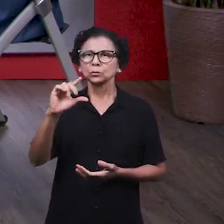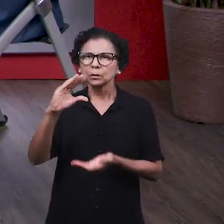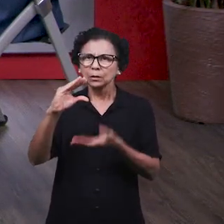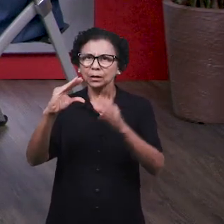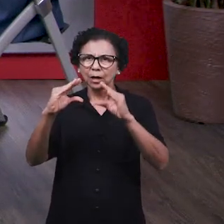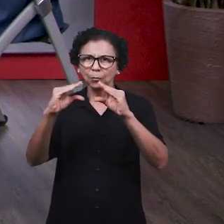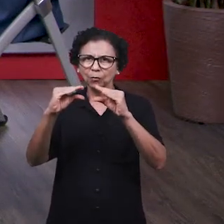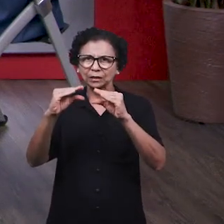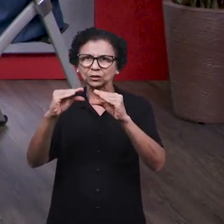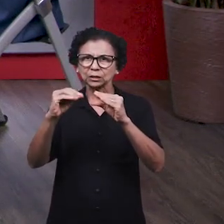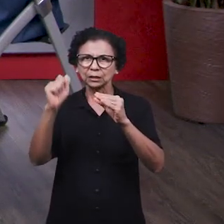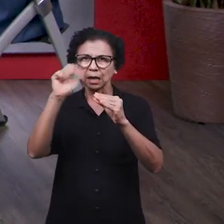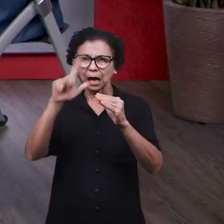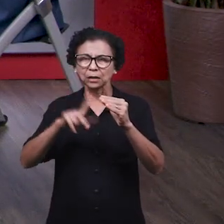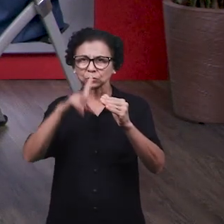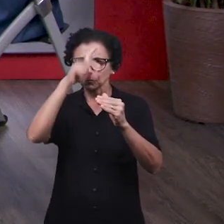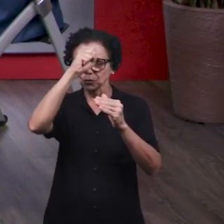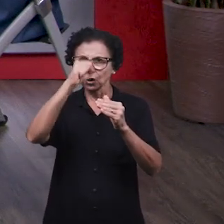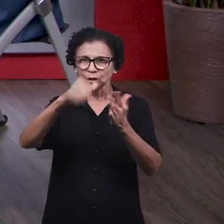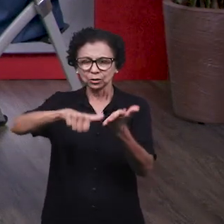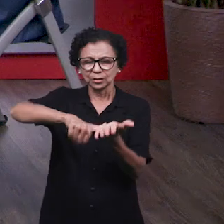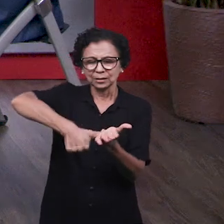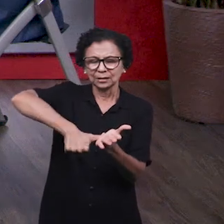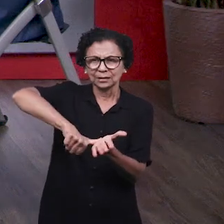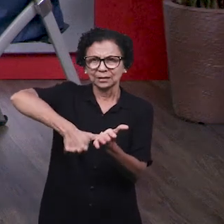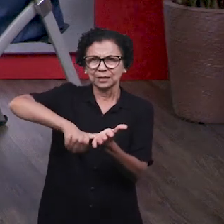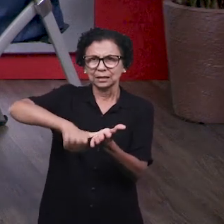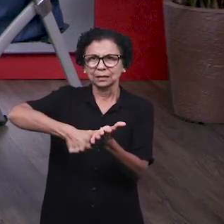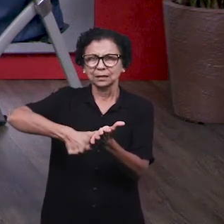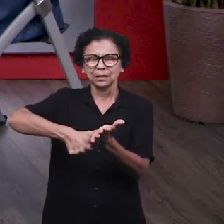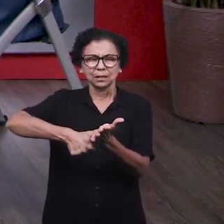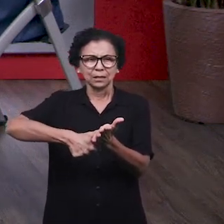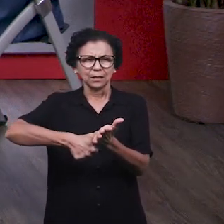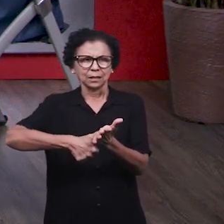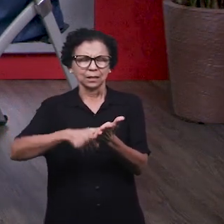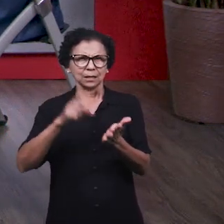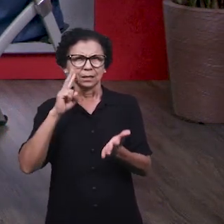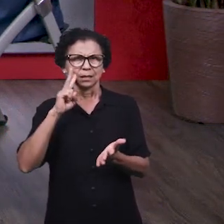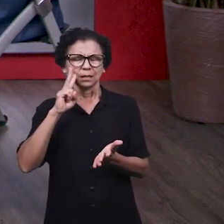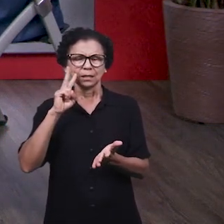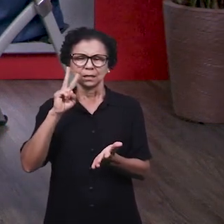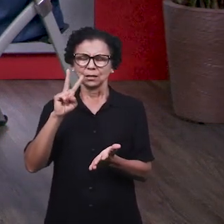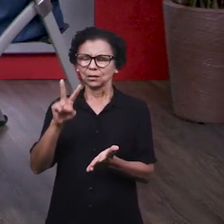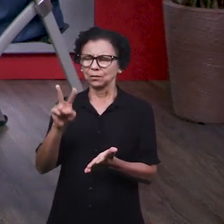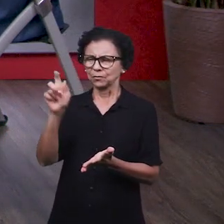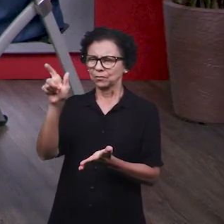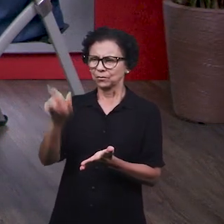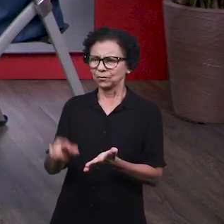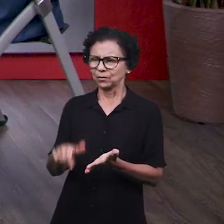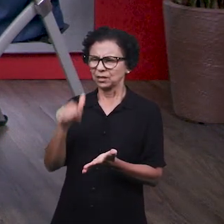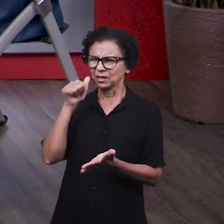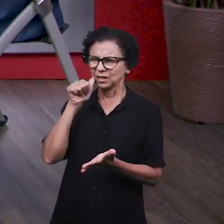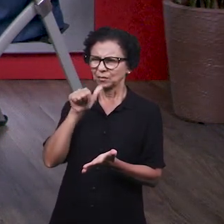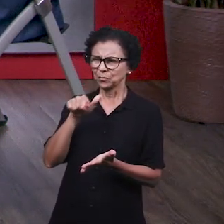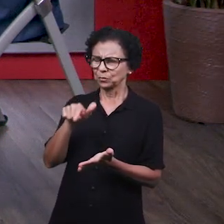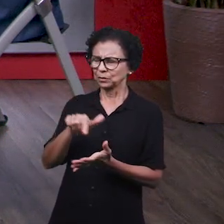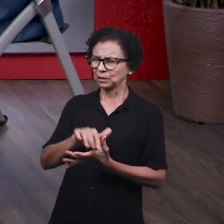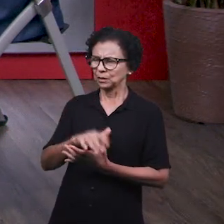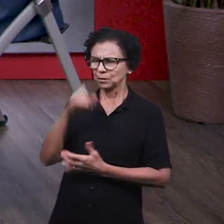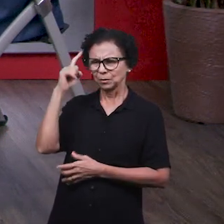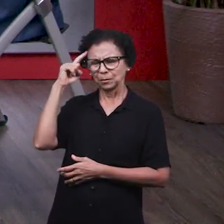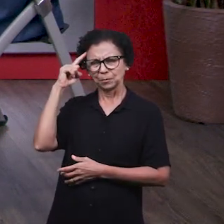doutora, vamos dar uma pena para ela, porque é transação penal, Sim. né? Para que ela limpasse a escola da